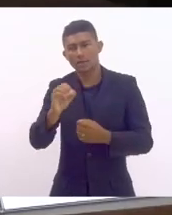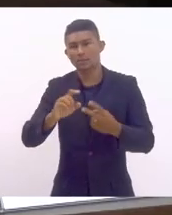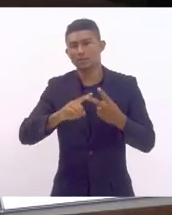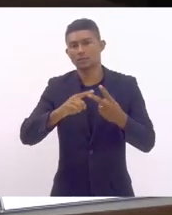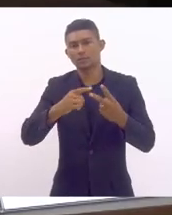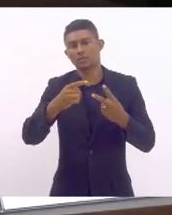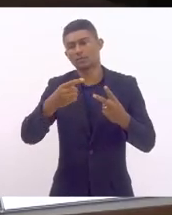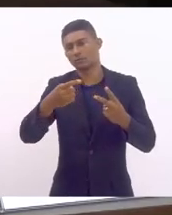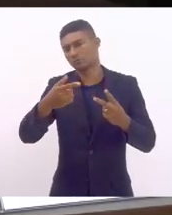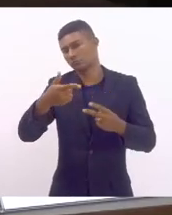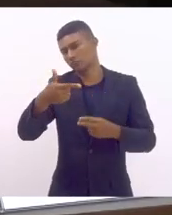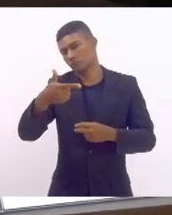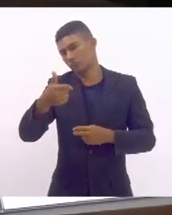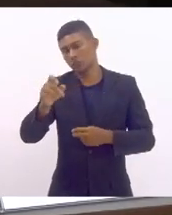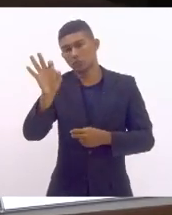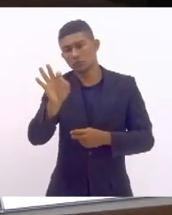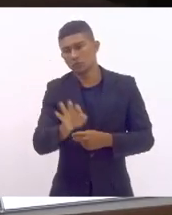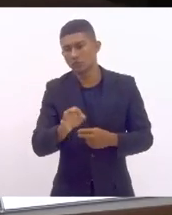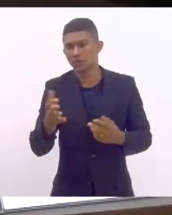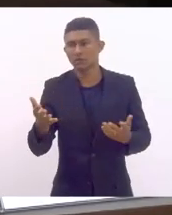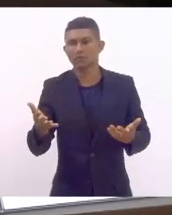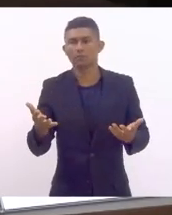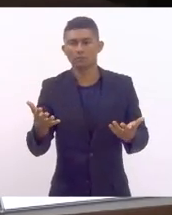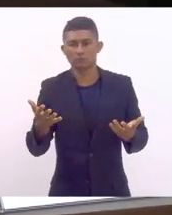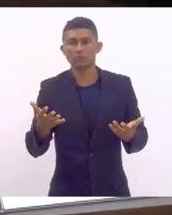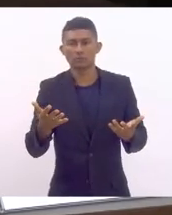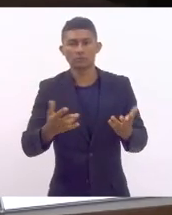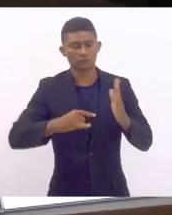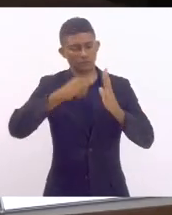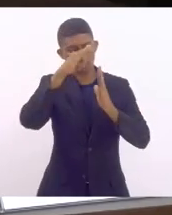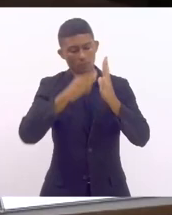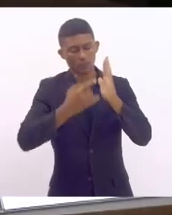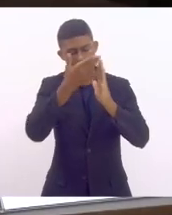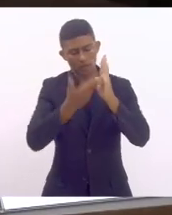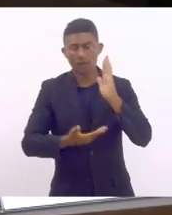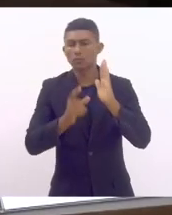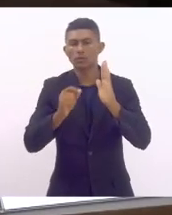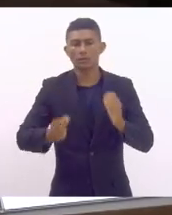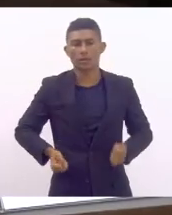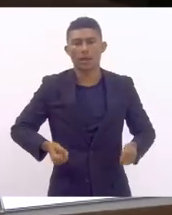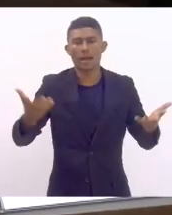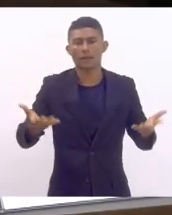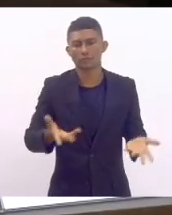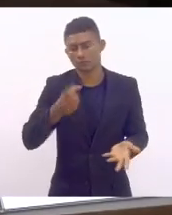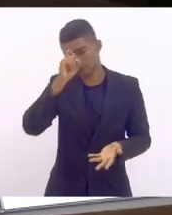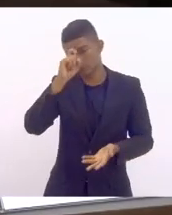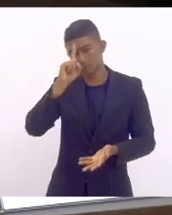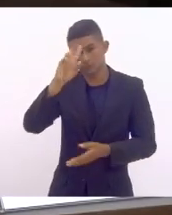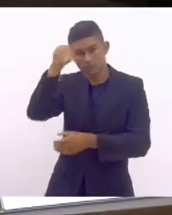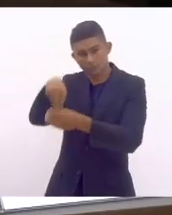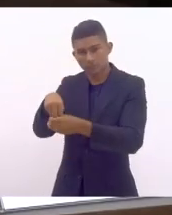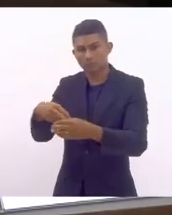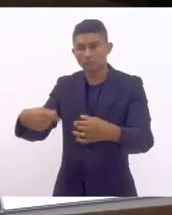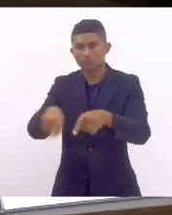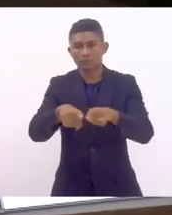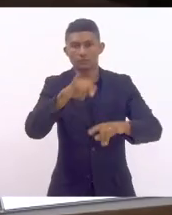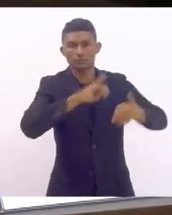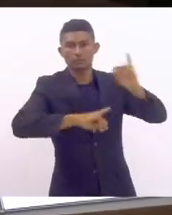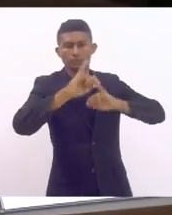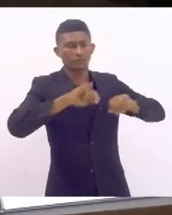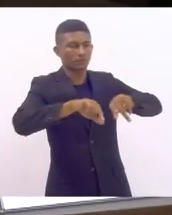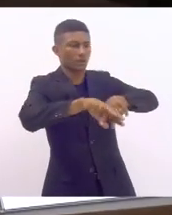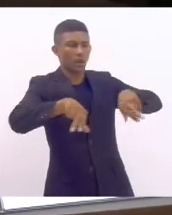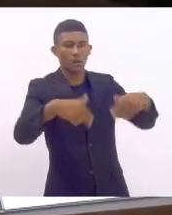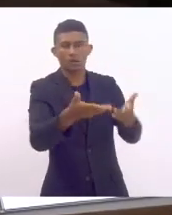por cento até 25 porcento em alguns casos o contrato de gás que eu como mencionei que funciona nos hospitais funcionam os laboratórios os